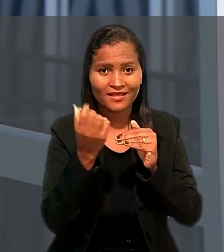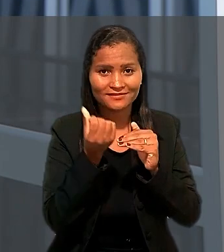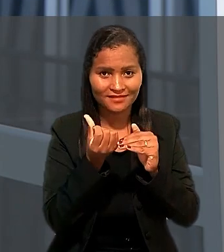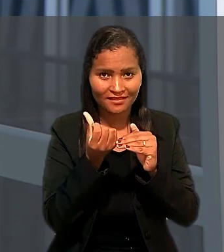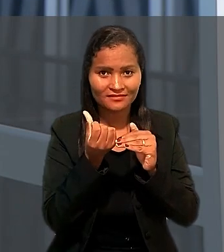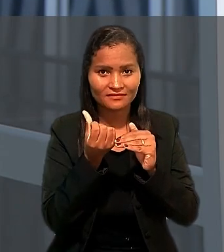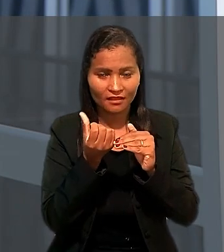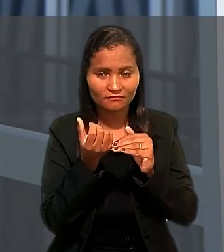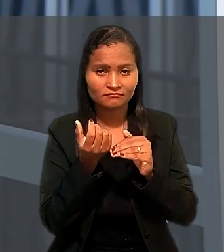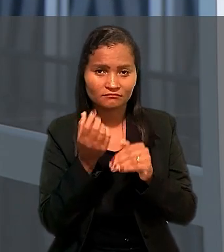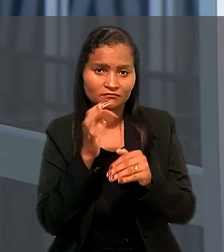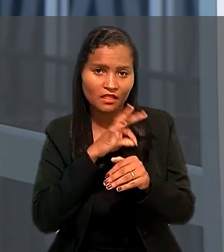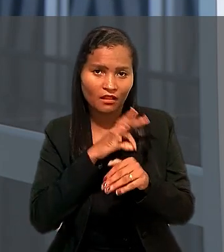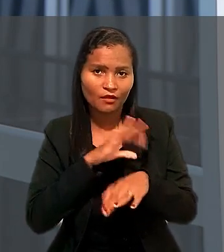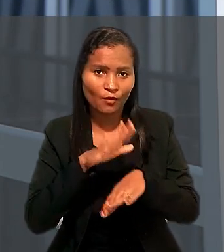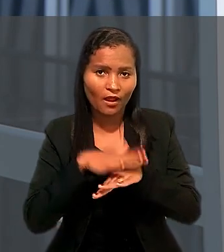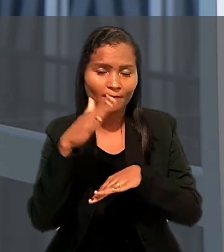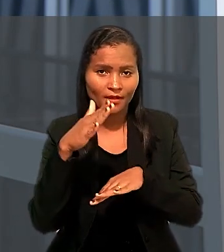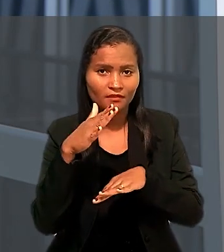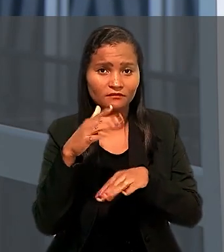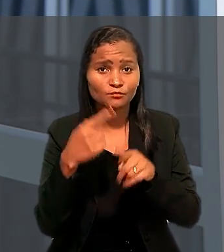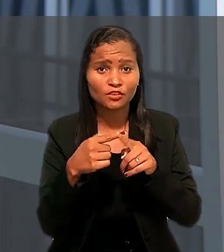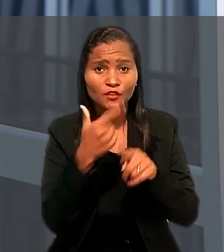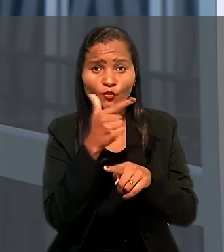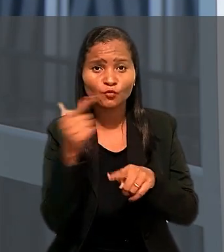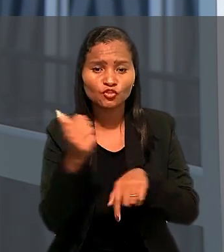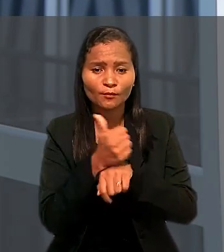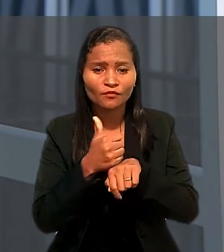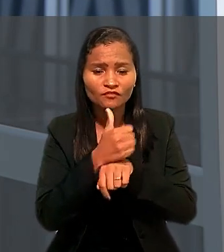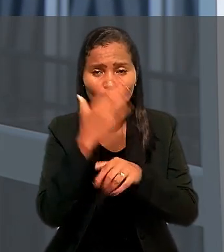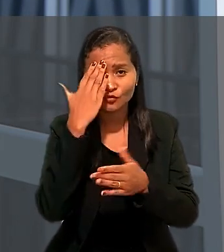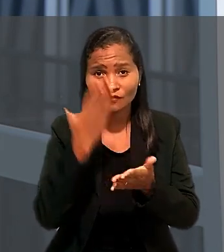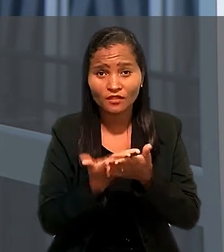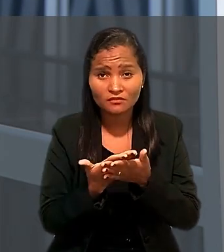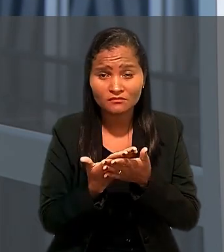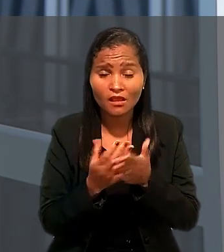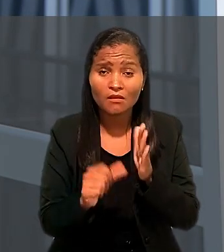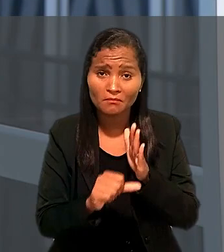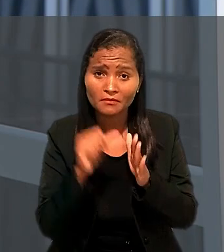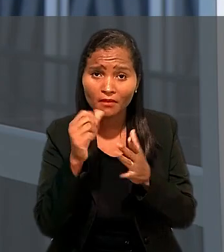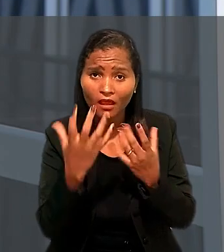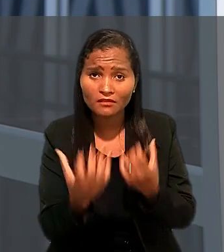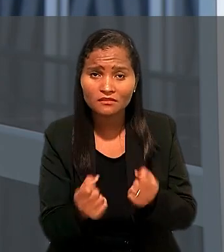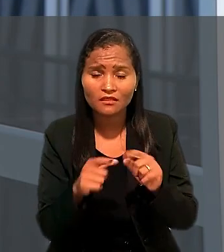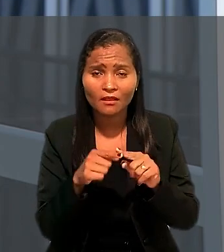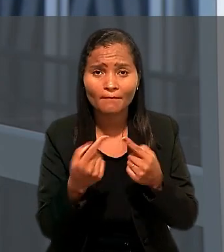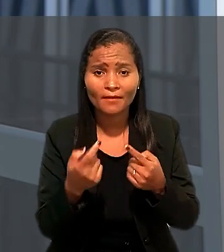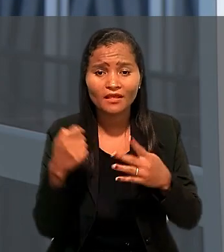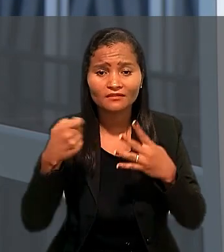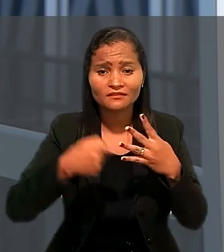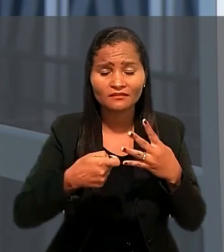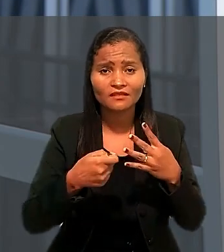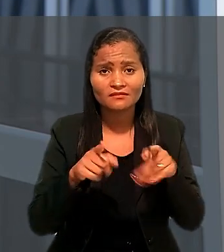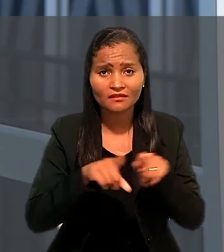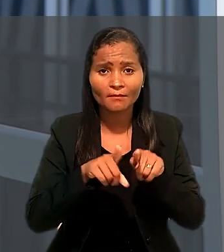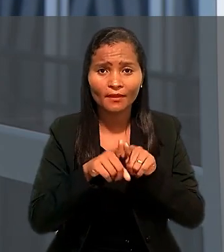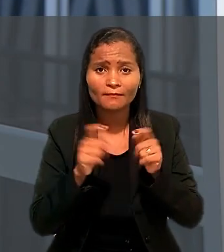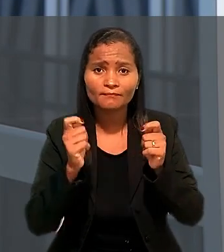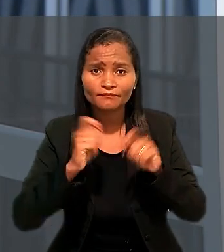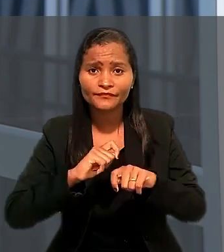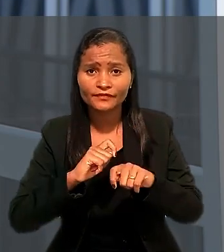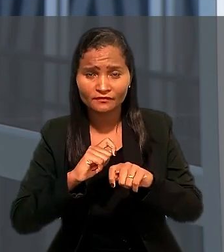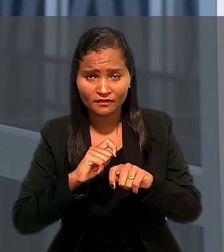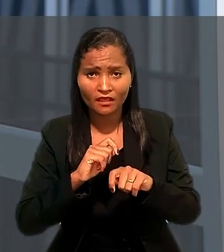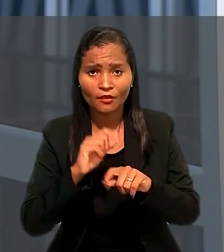que não desempenhava cargo de confiança. Em primeiro grau, o pedido foi aceito. No entanto, a sentença também permitiu que o